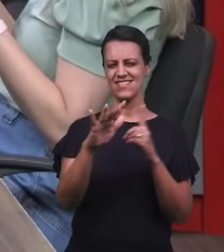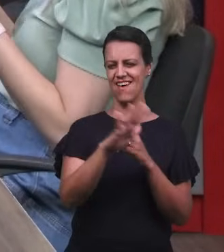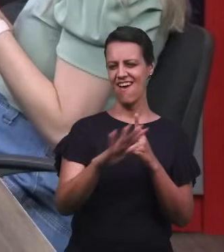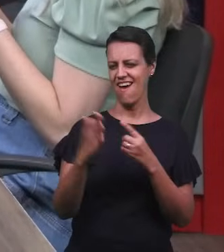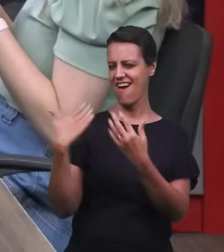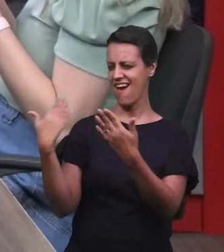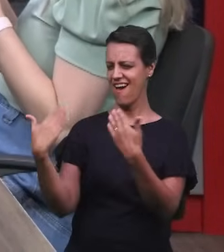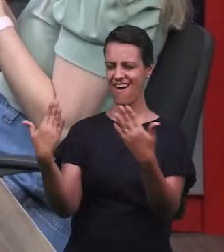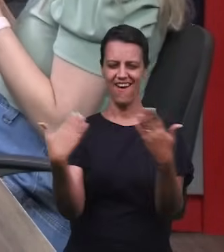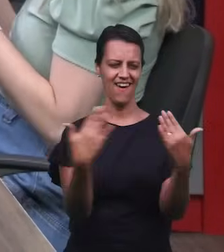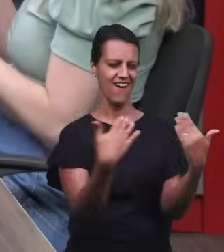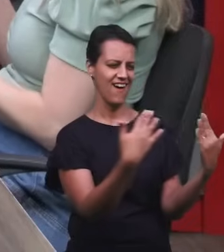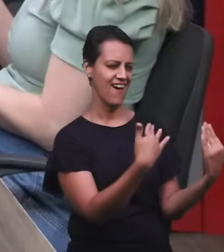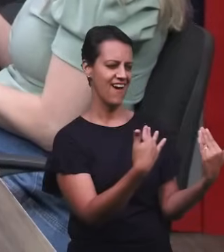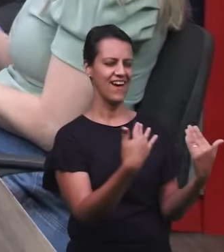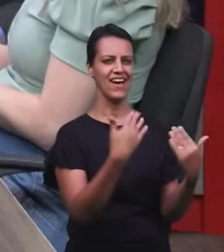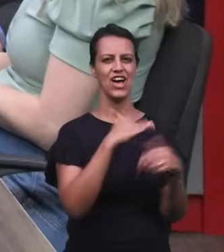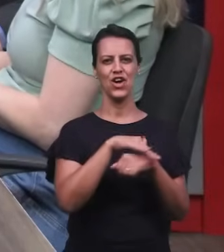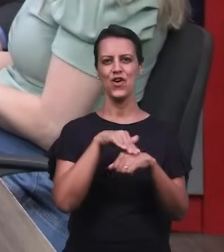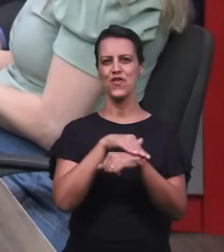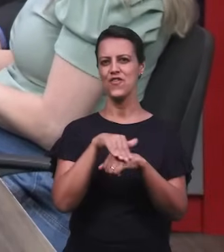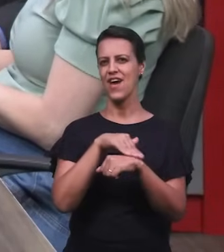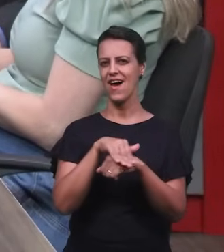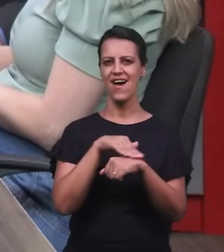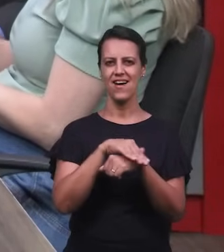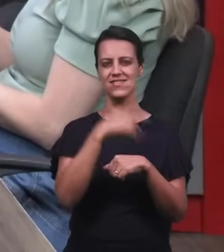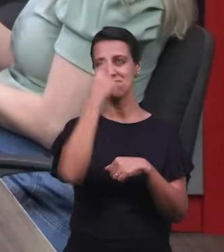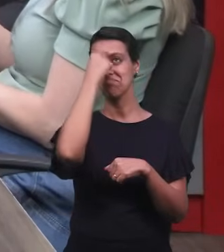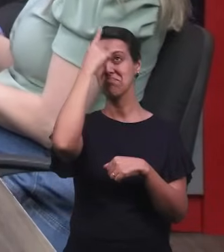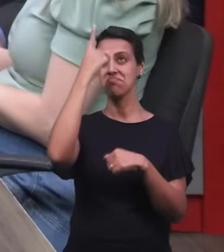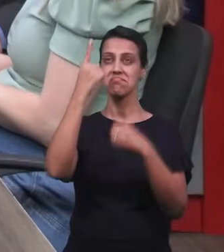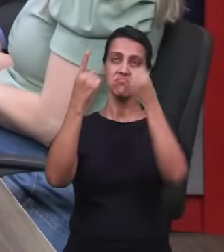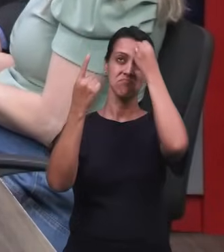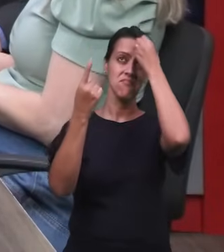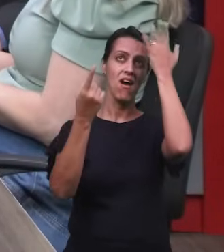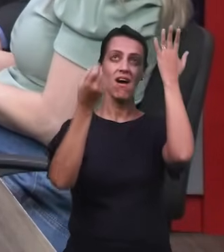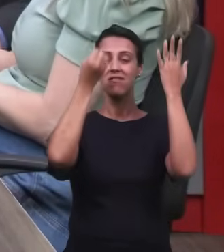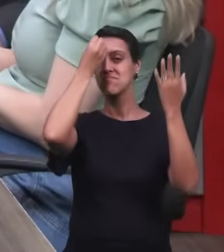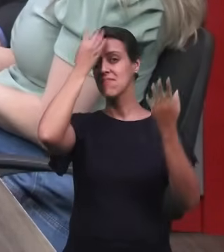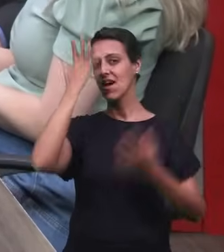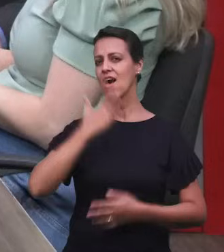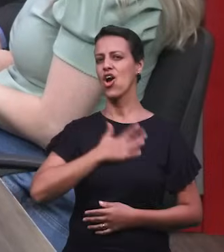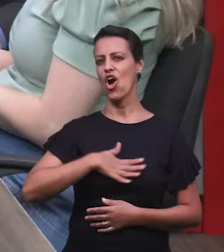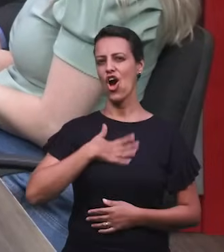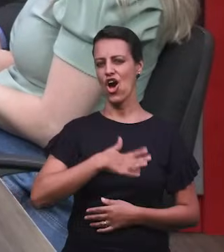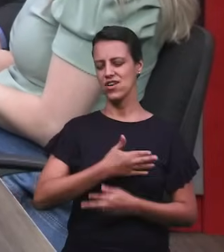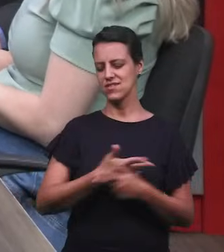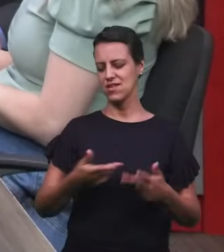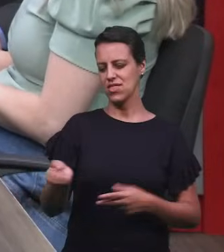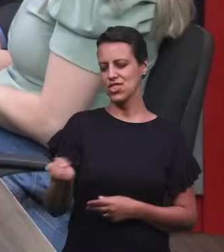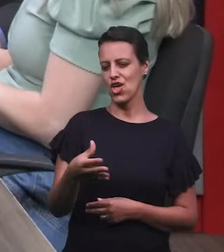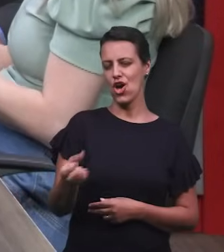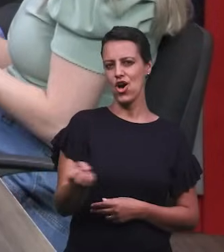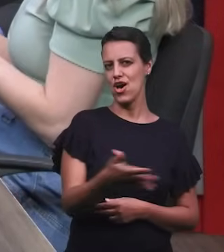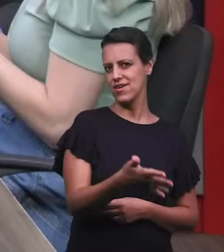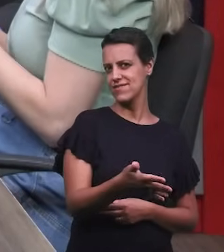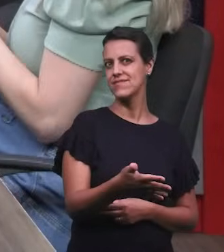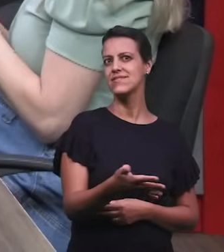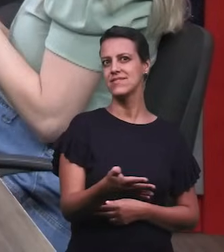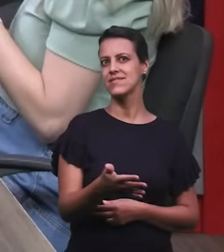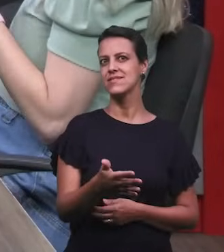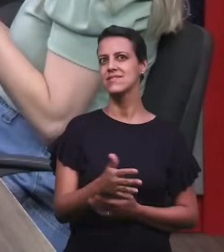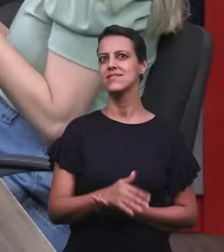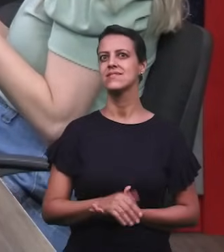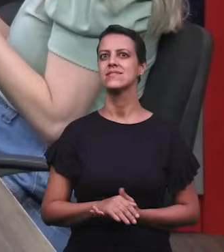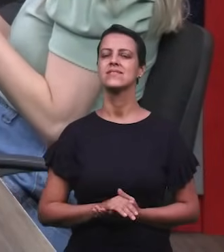conversa com todo mundo, tendem a ser mais criativos, gostam de novidades. Então, são aquelas... Quando a